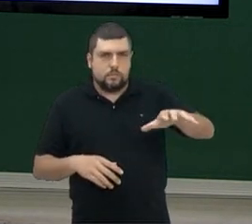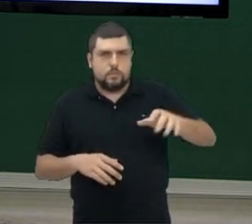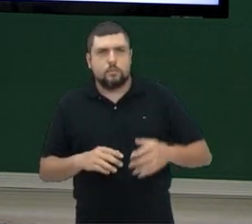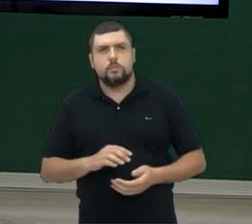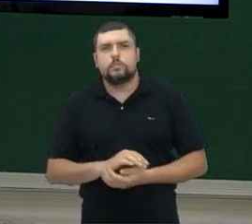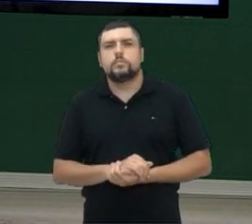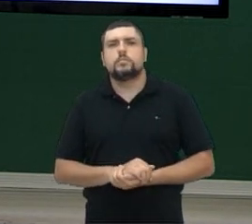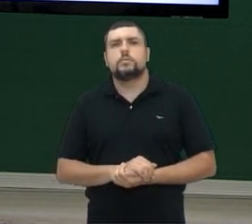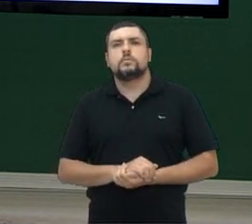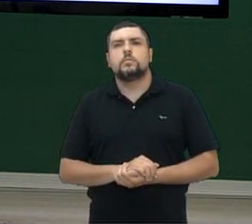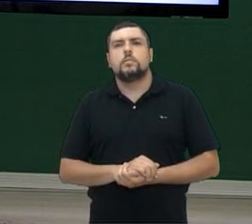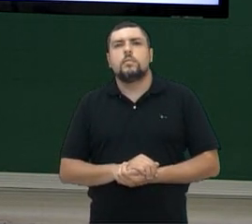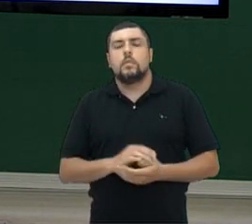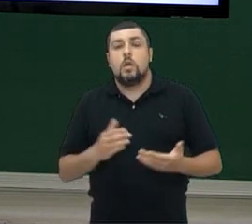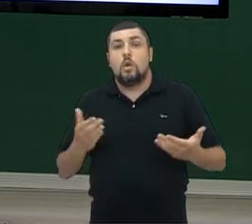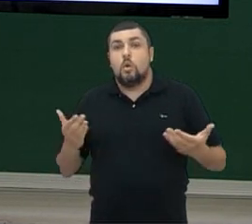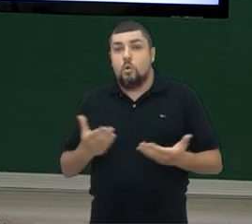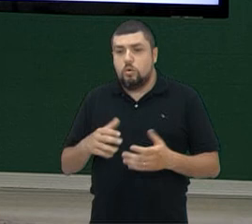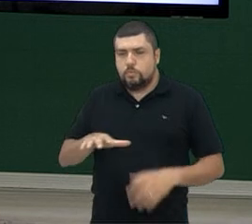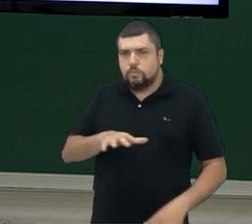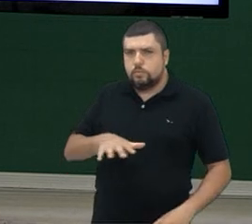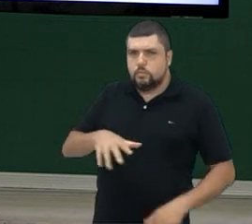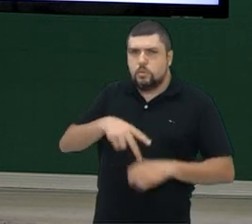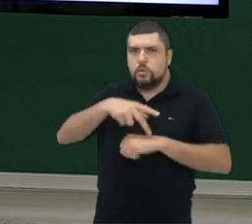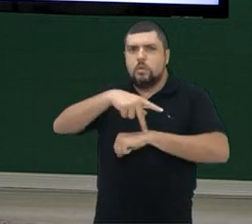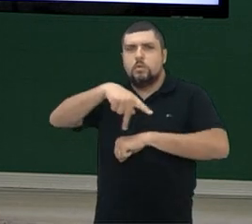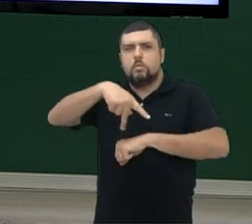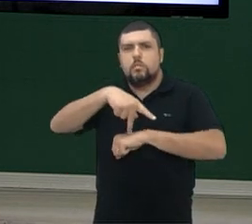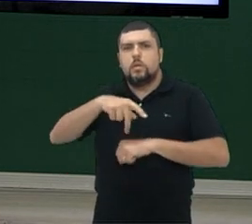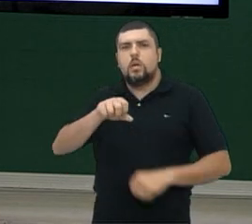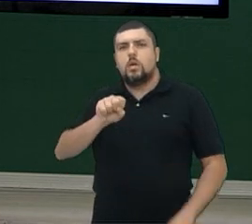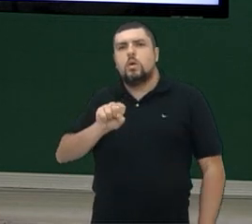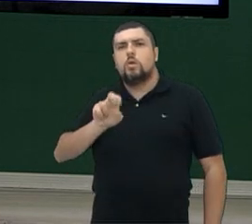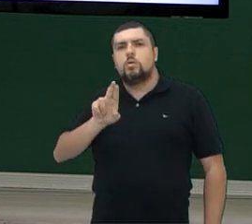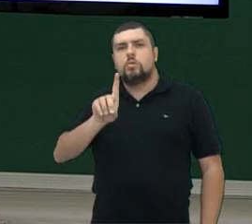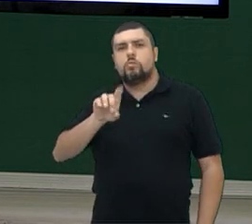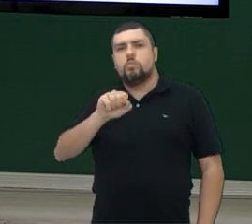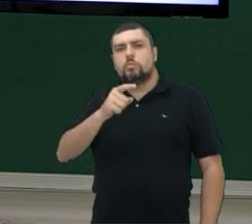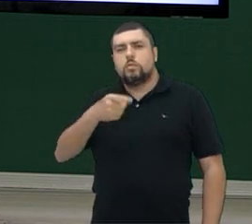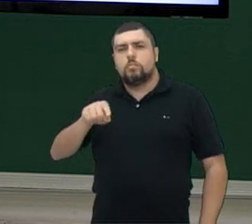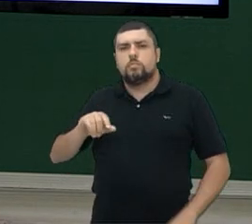Nilo. Hoje o país chama-se Sudão, Khartoum é a capital.